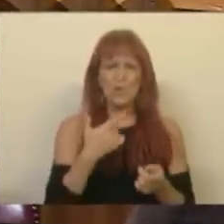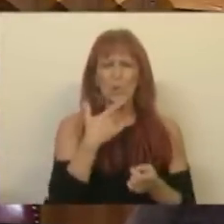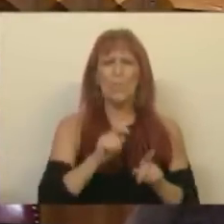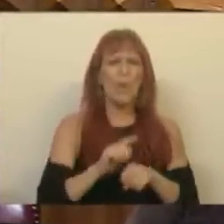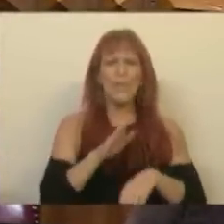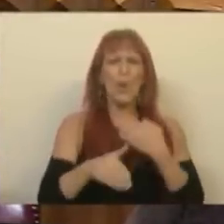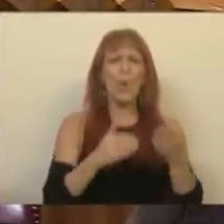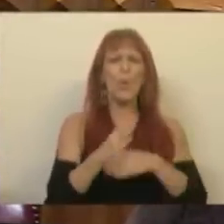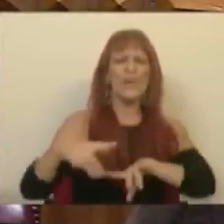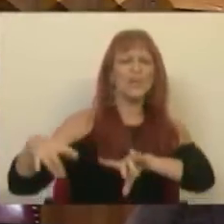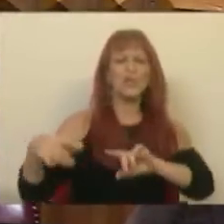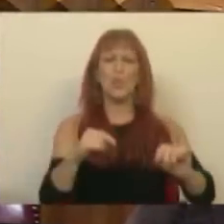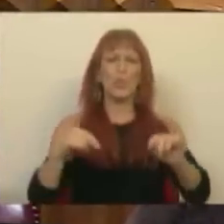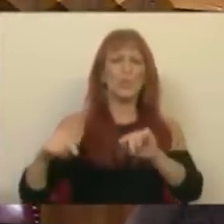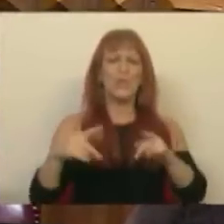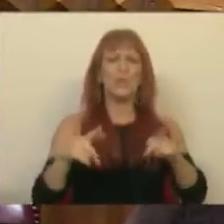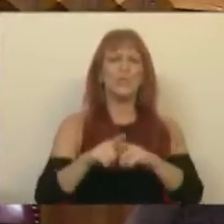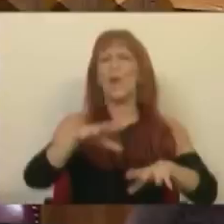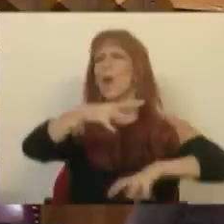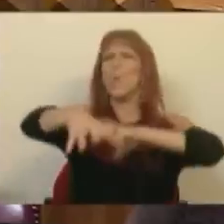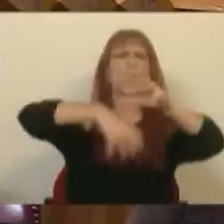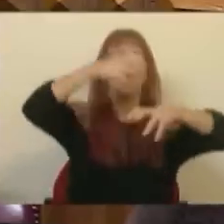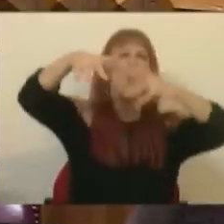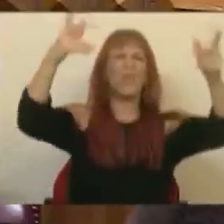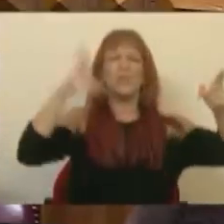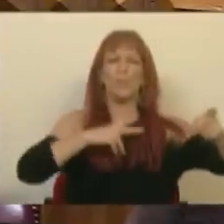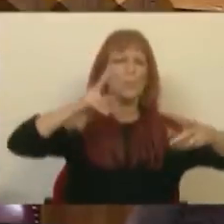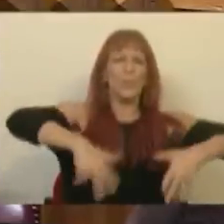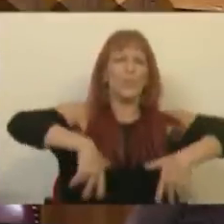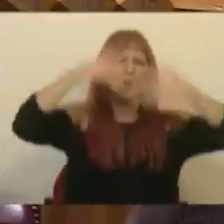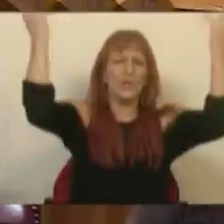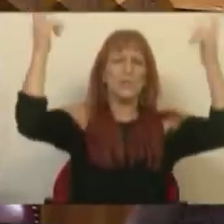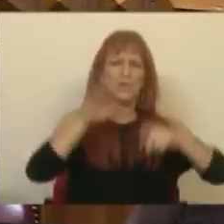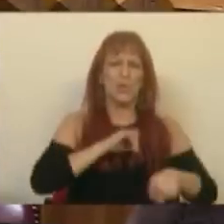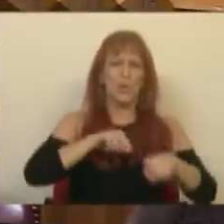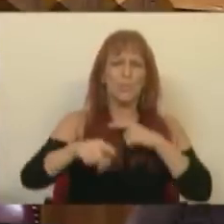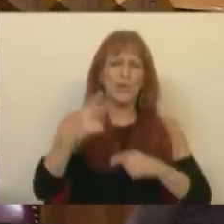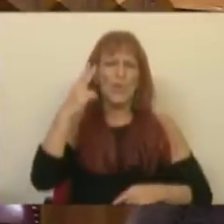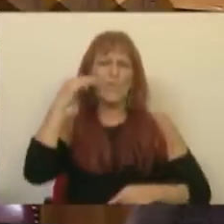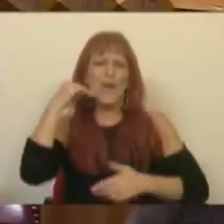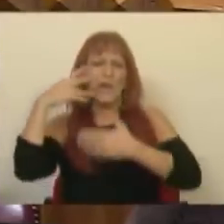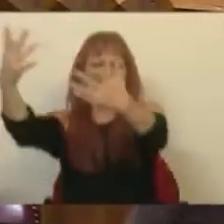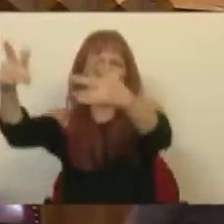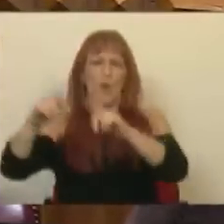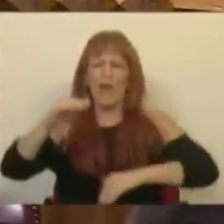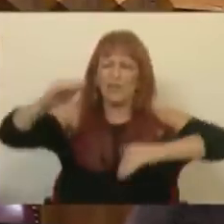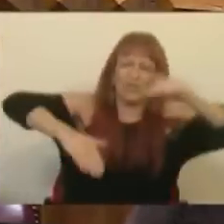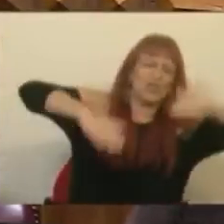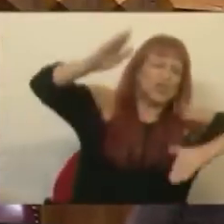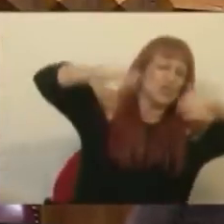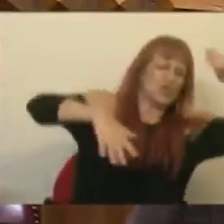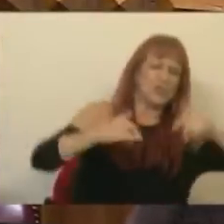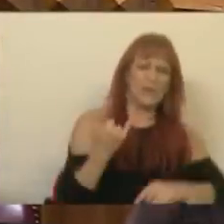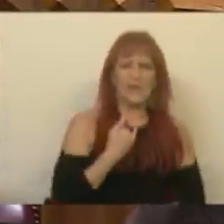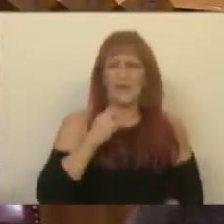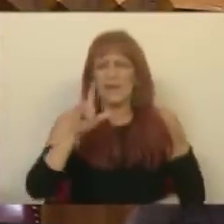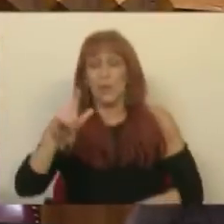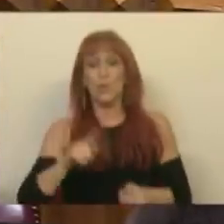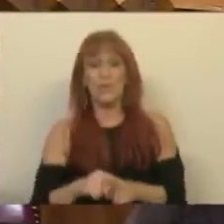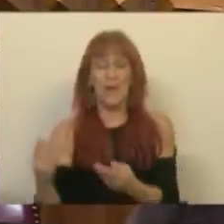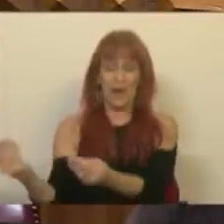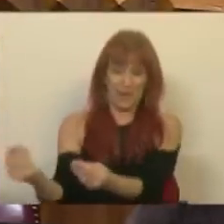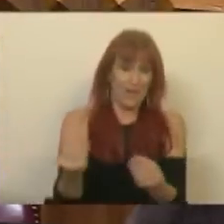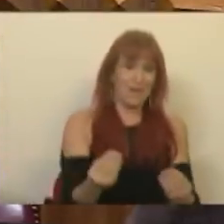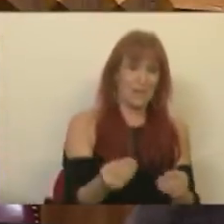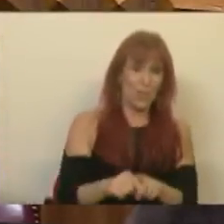podemos continuar a discutir o caos português do deputado Ventura em estabilidade da Iel e